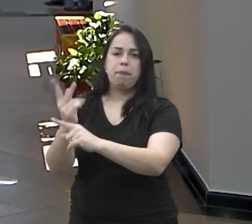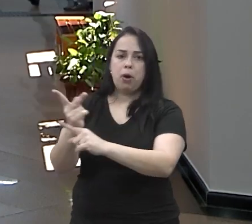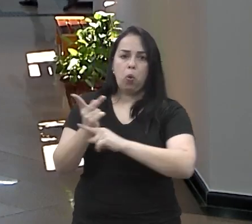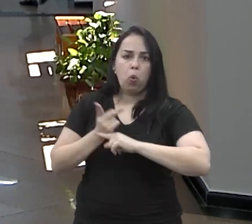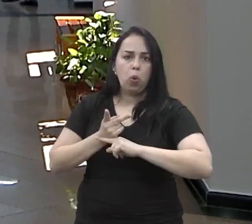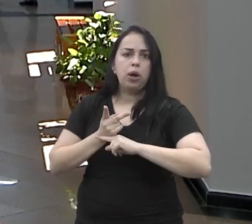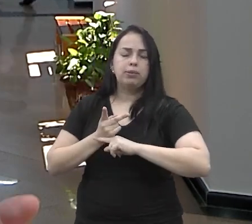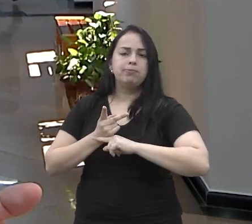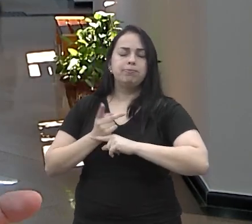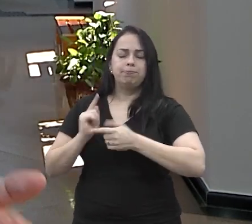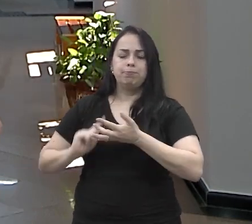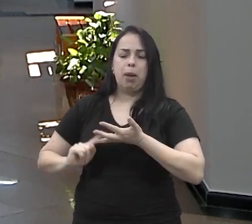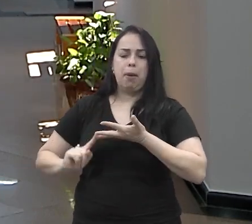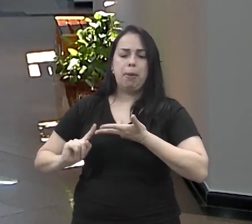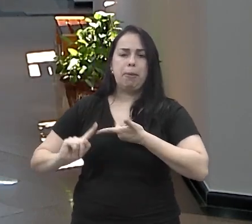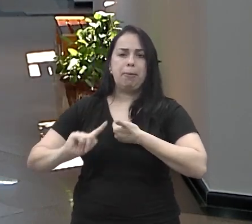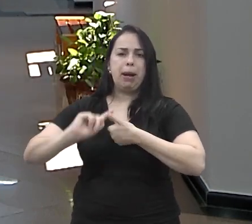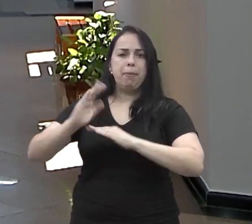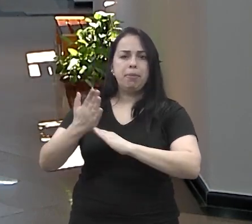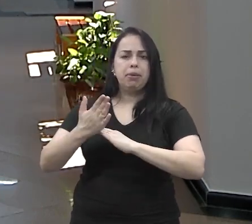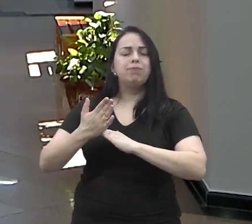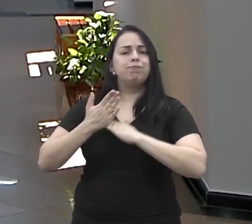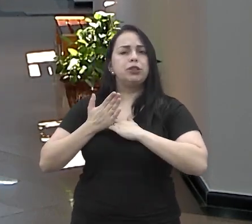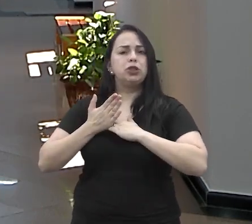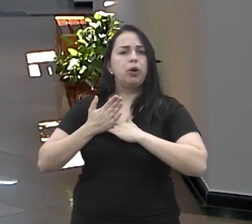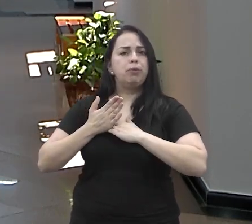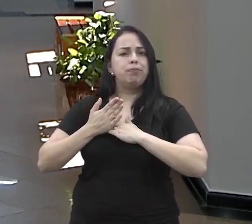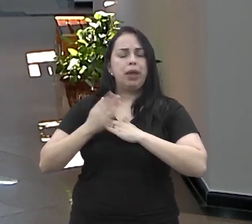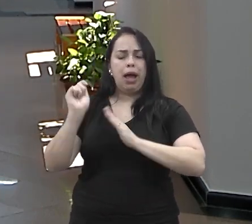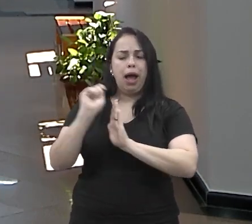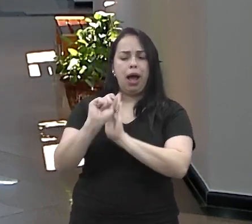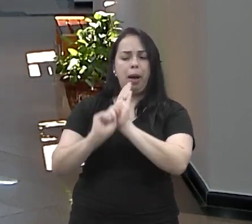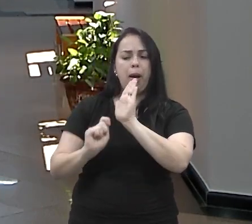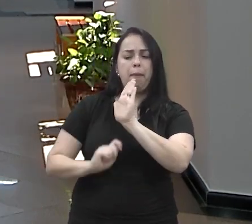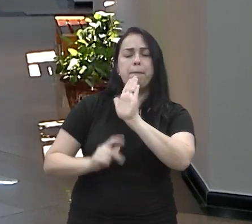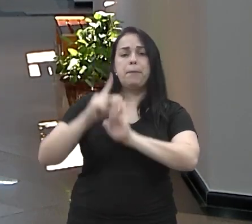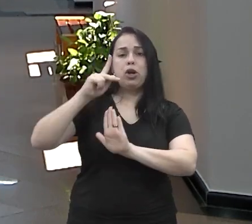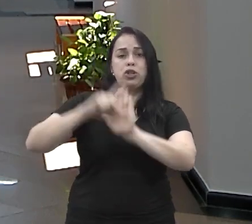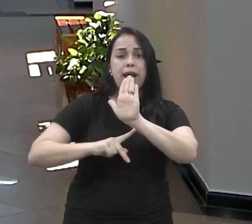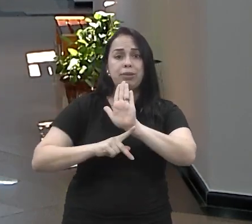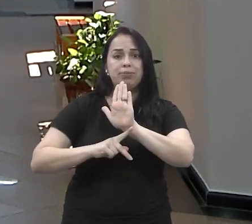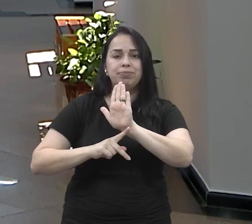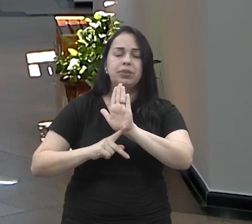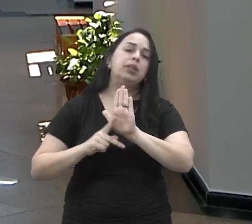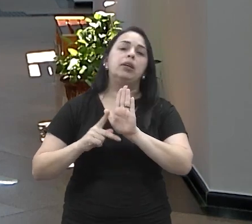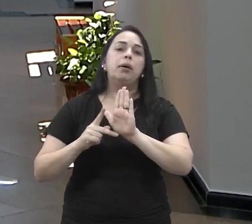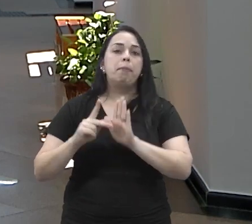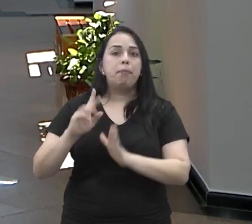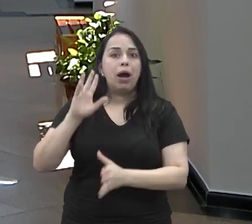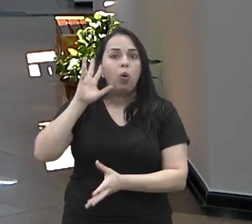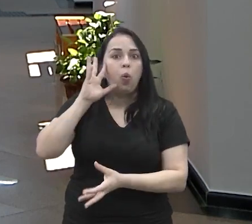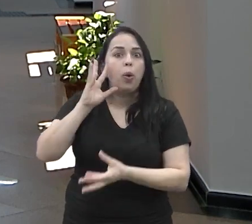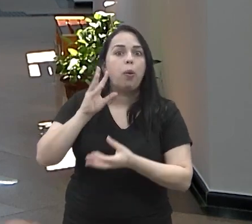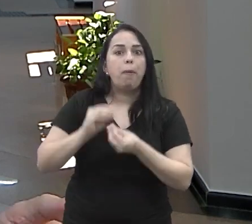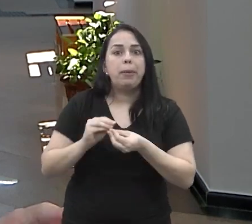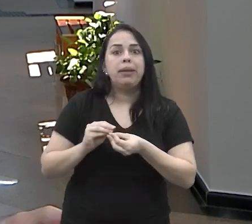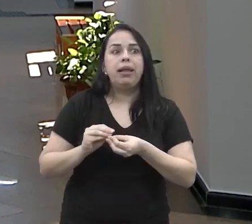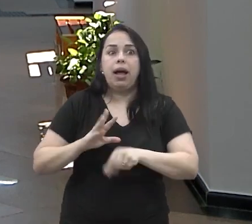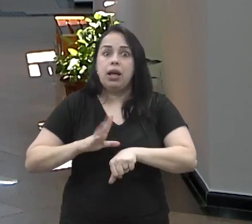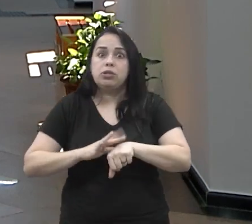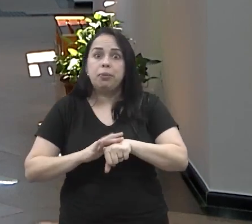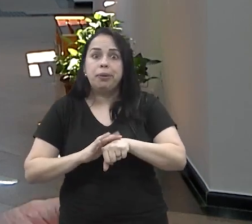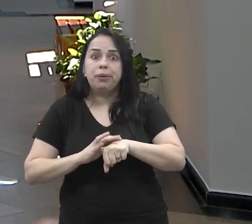algumas famílias vieram ao gabinete e nos deram essa ideia e junto com eles nós desenvolvemos esse projeto. Primeiro